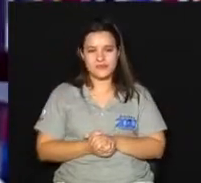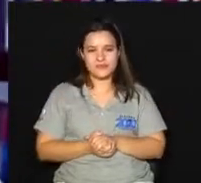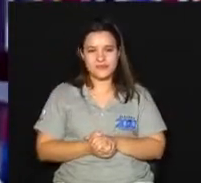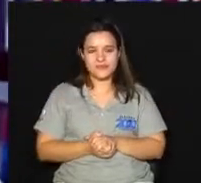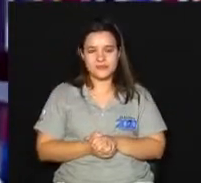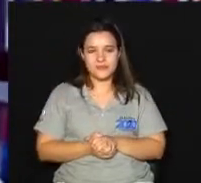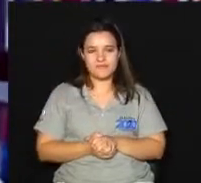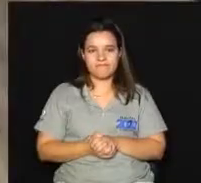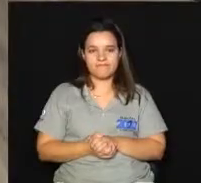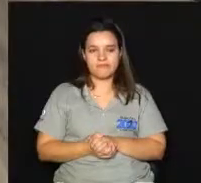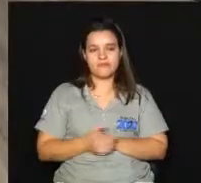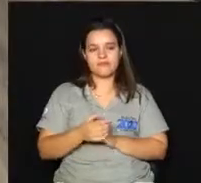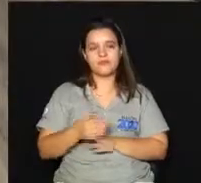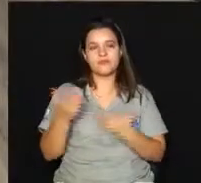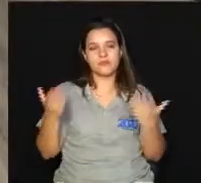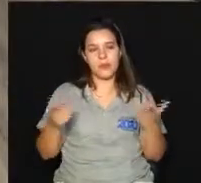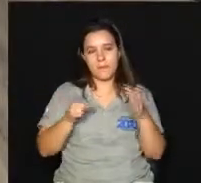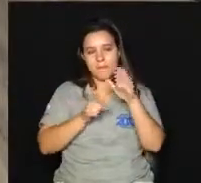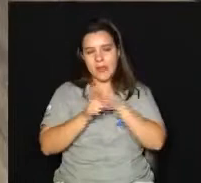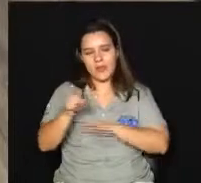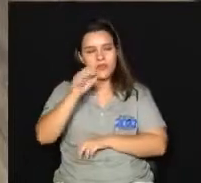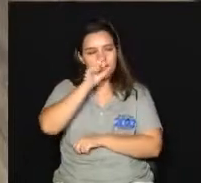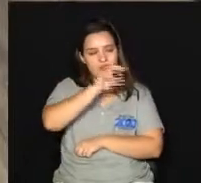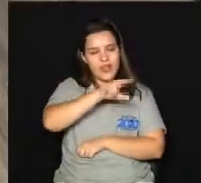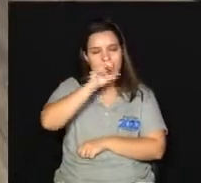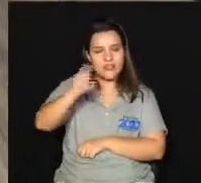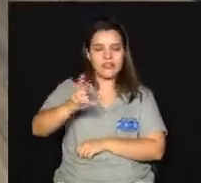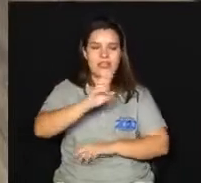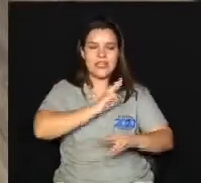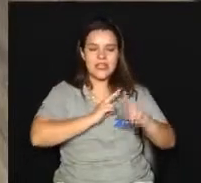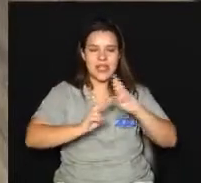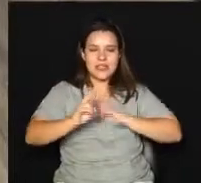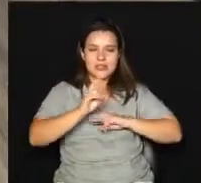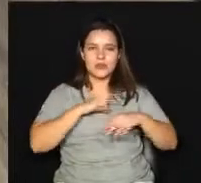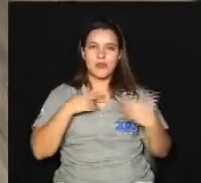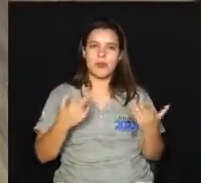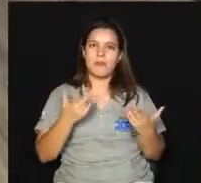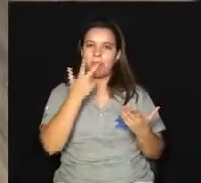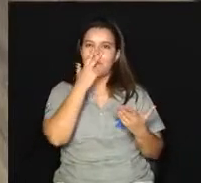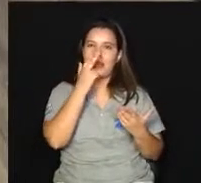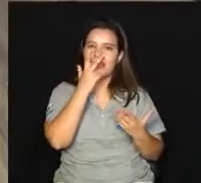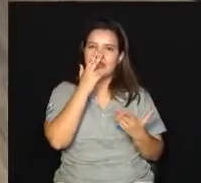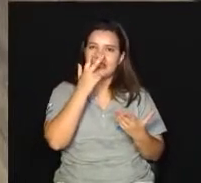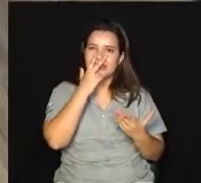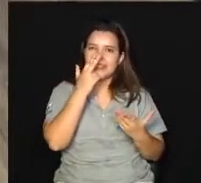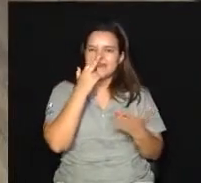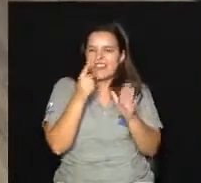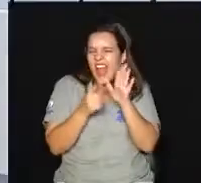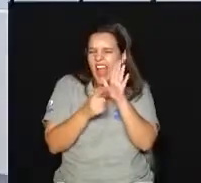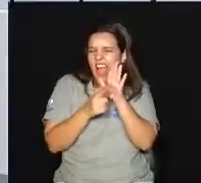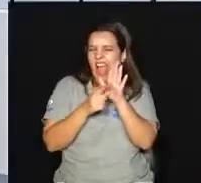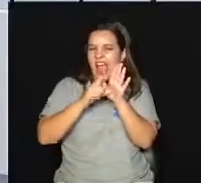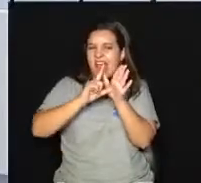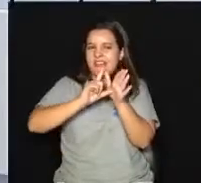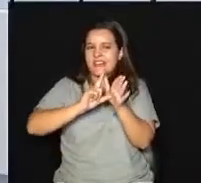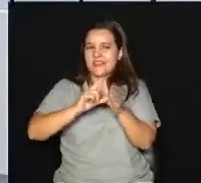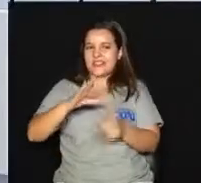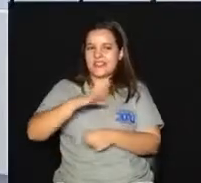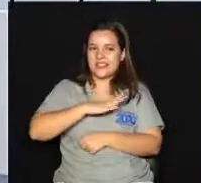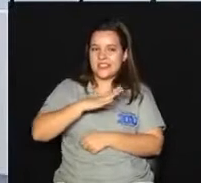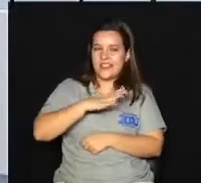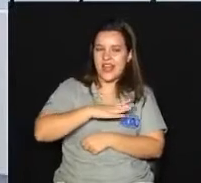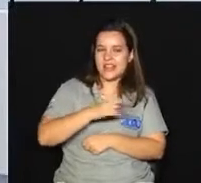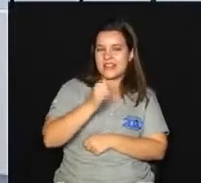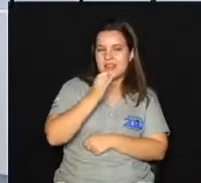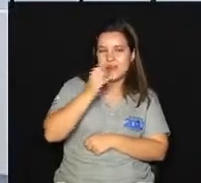Paulo, como você tem visto os resultados, mesmo que de forma preliminar, em cidades como